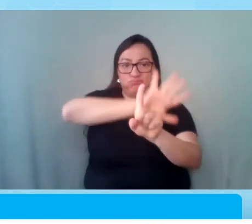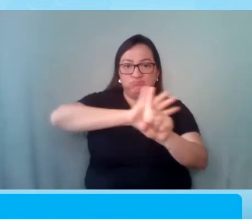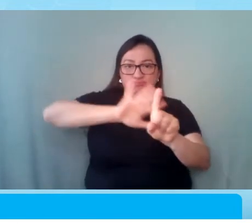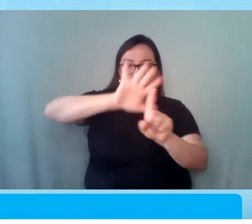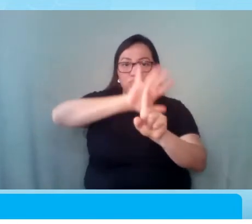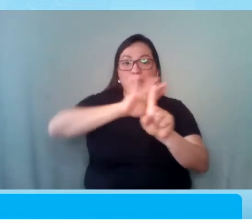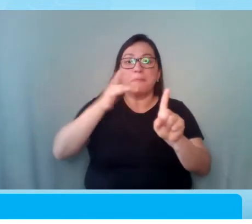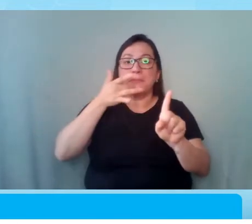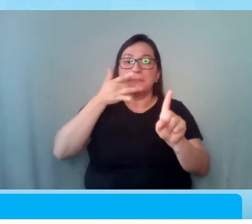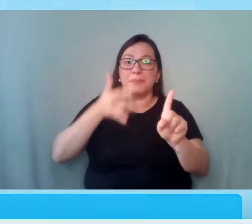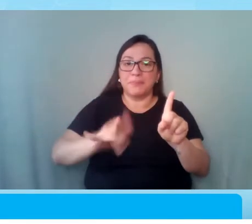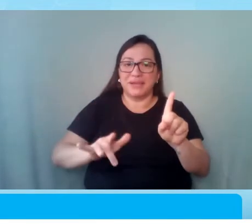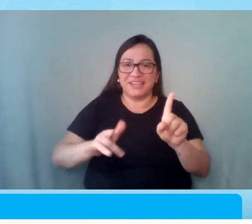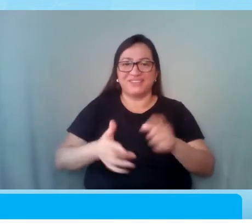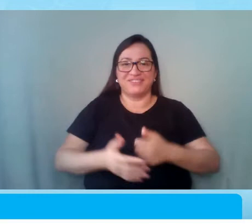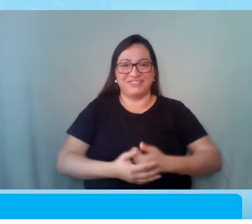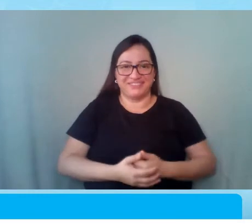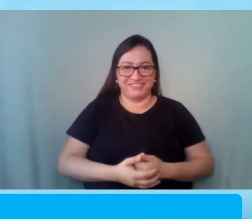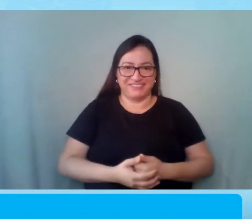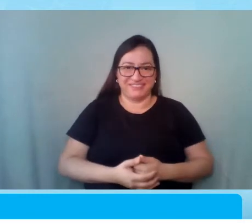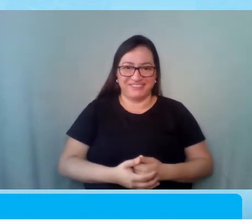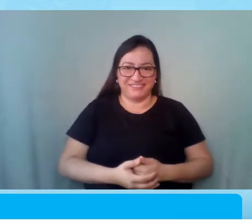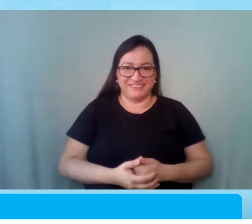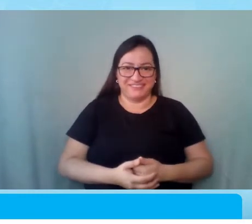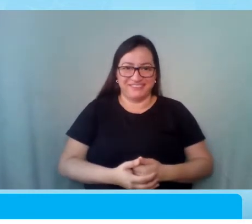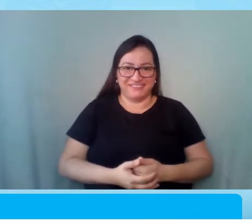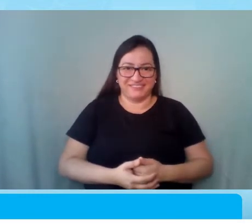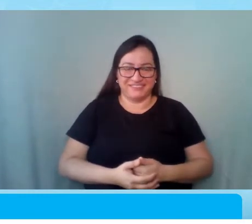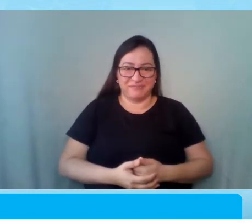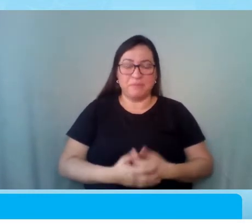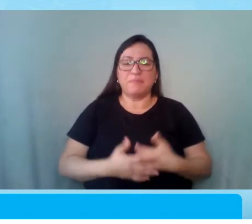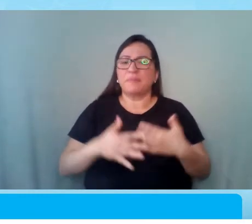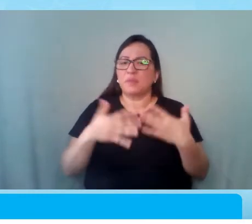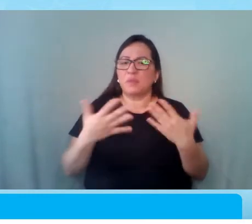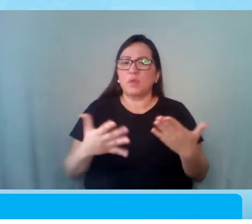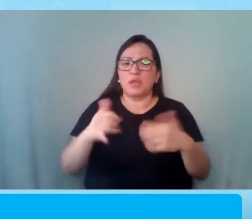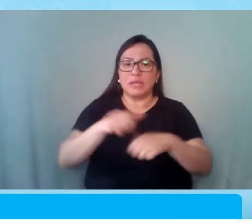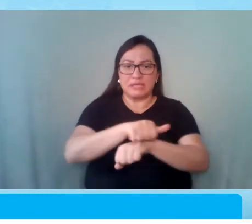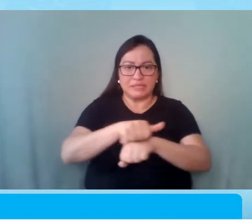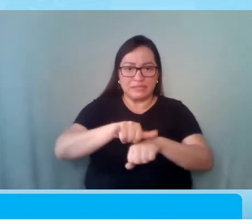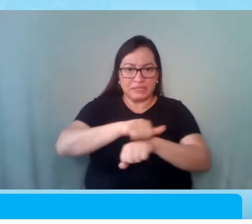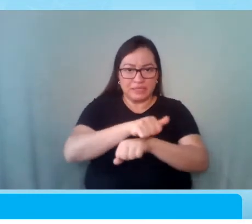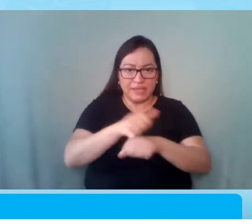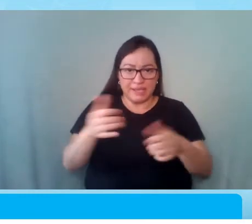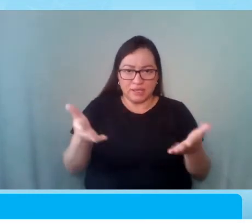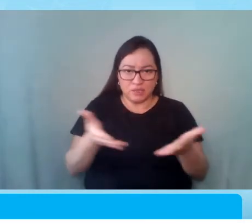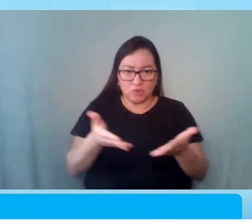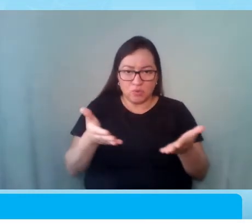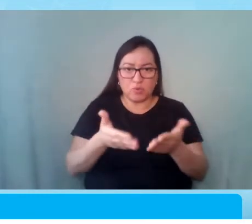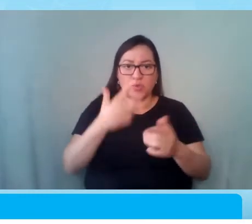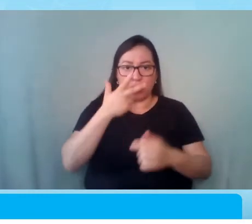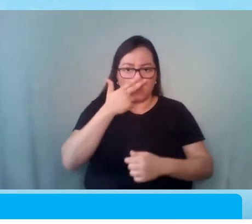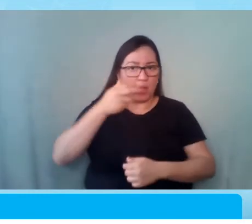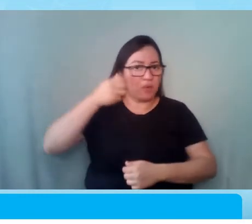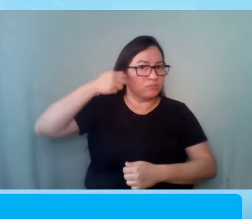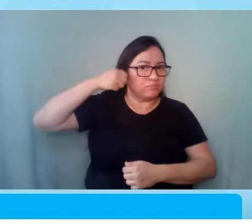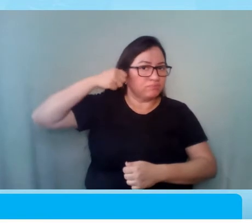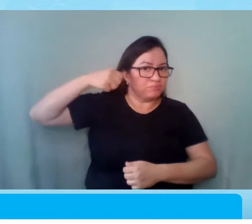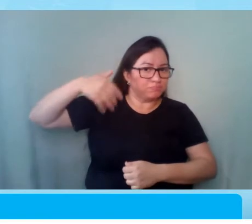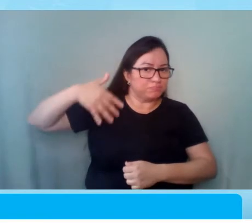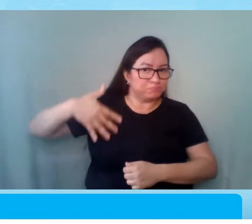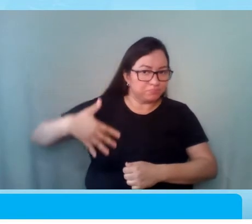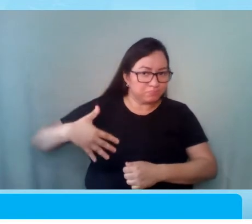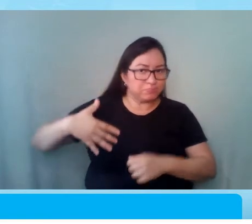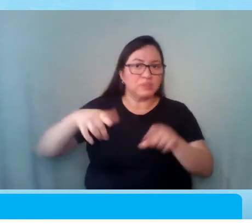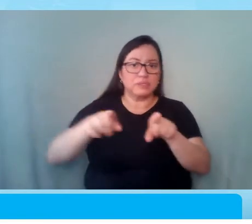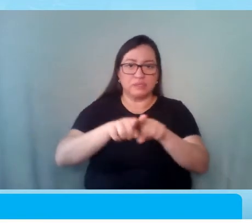branco. Essa estratégia que a gente vem utilizando, tanto da audiodescrição como da